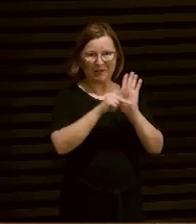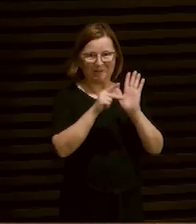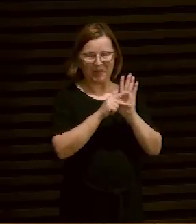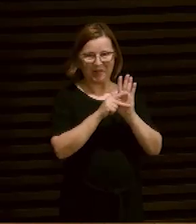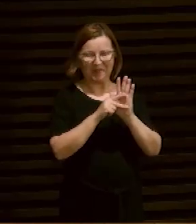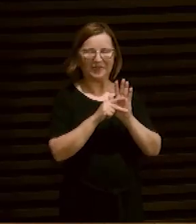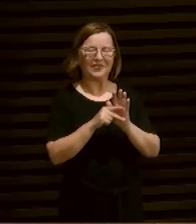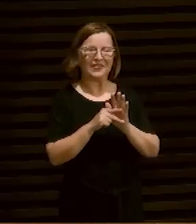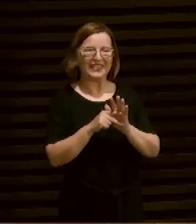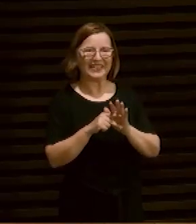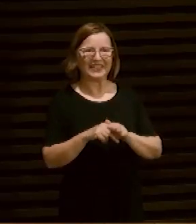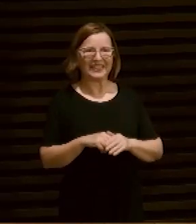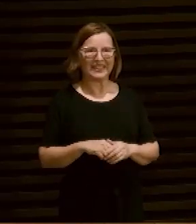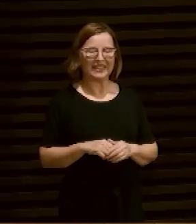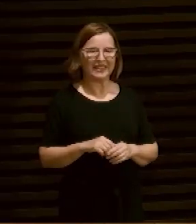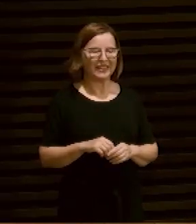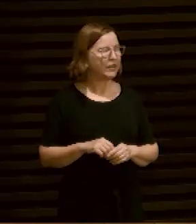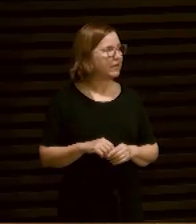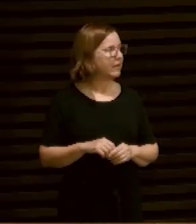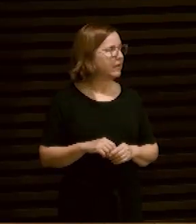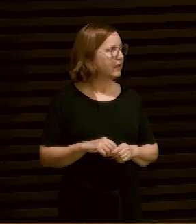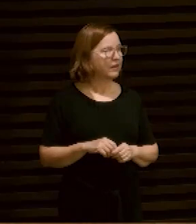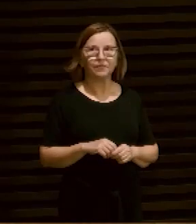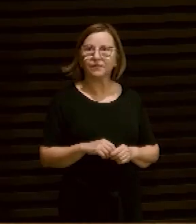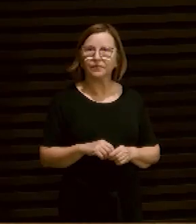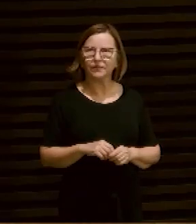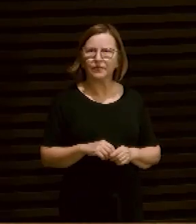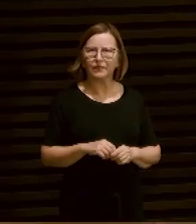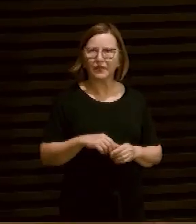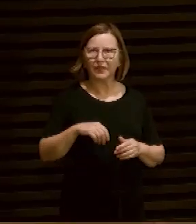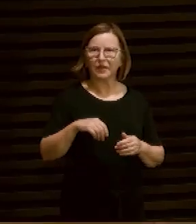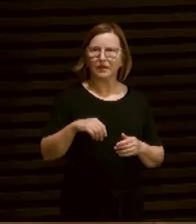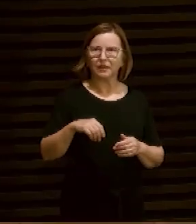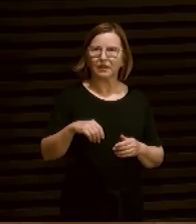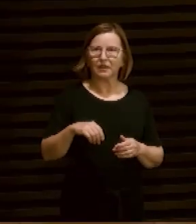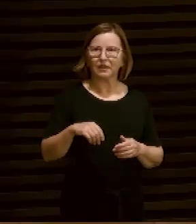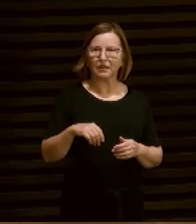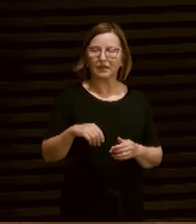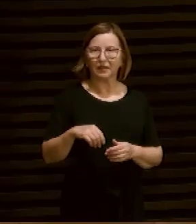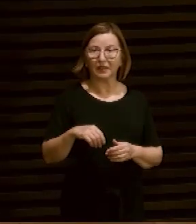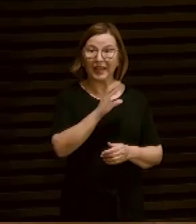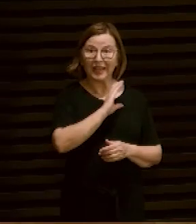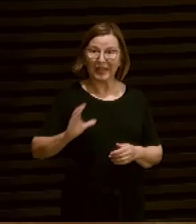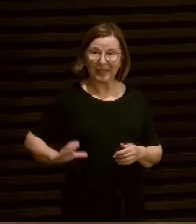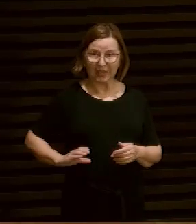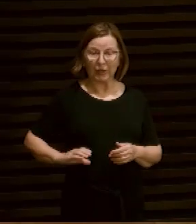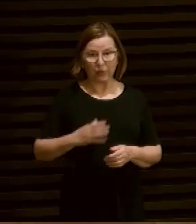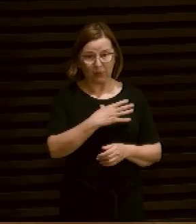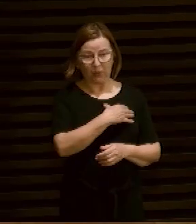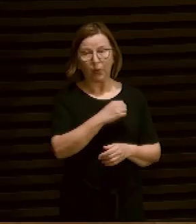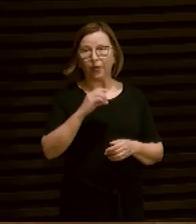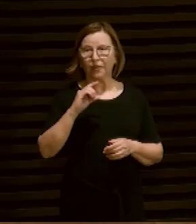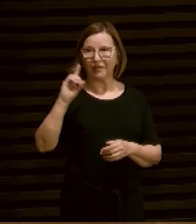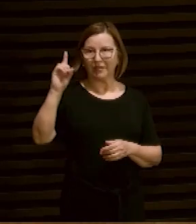Ele que vai. E aqui ele diz assim, olhando para Cristo, Cristo, porém, como filho,